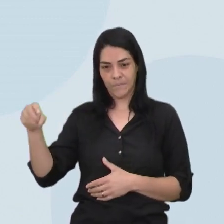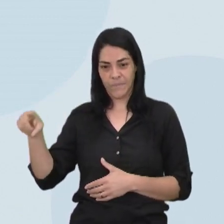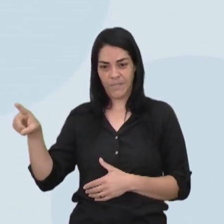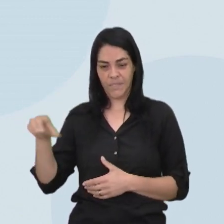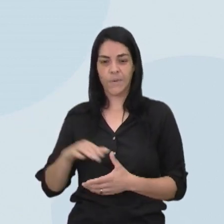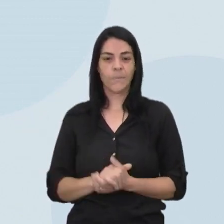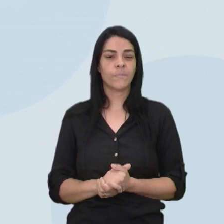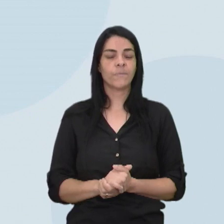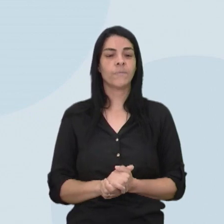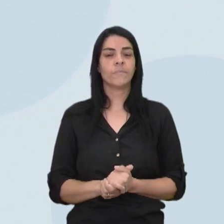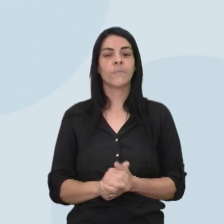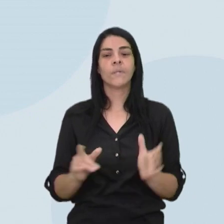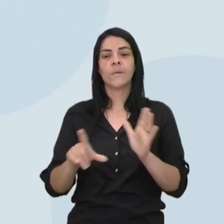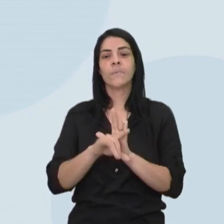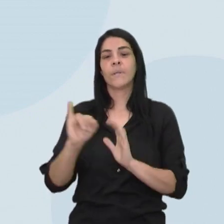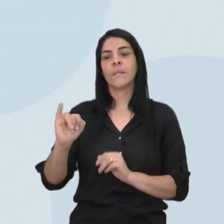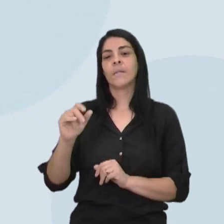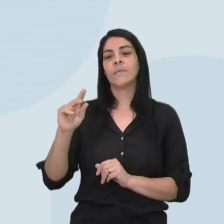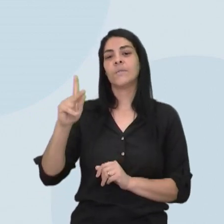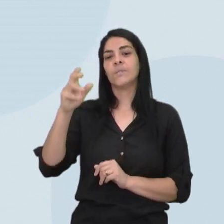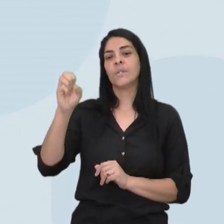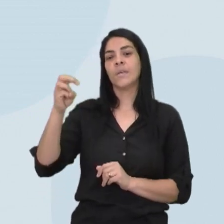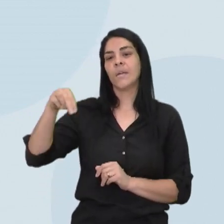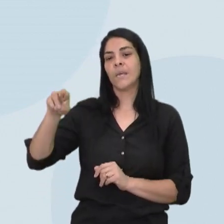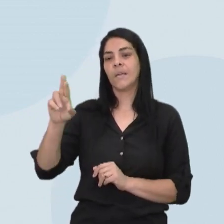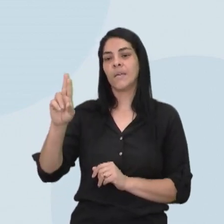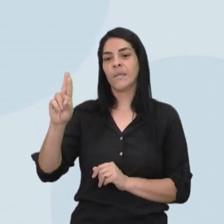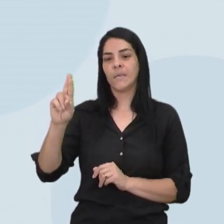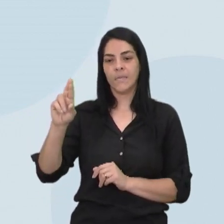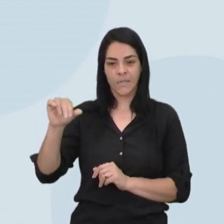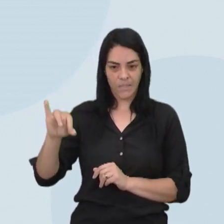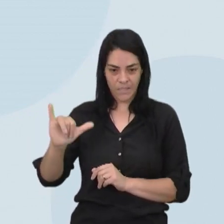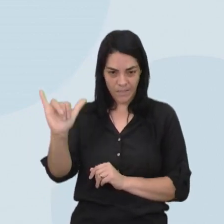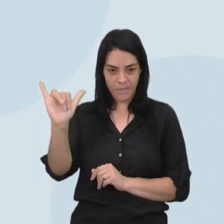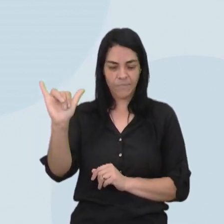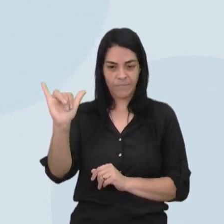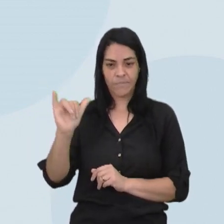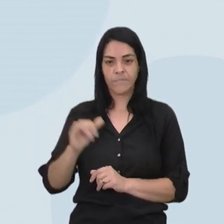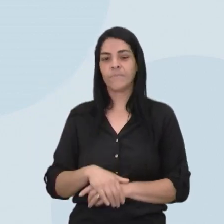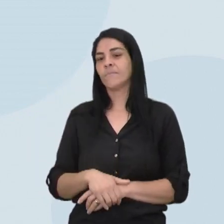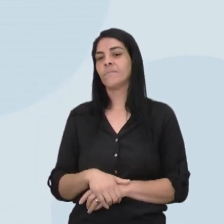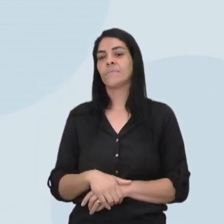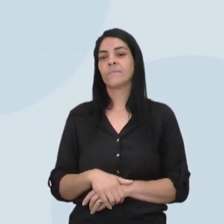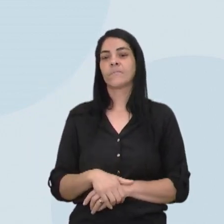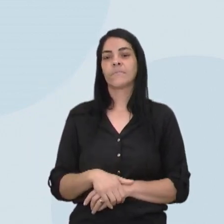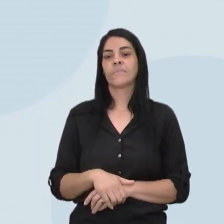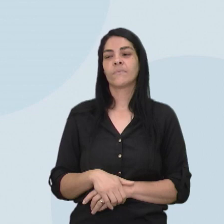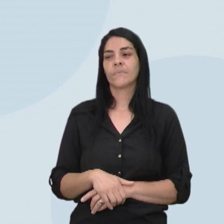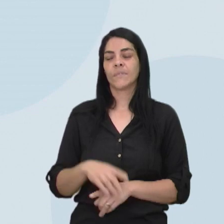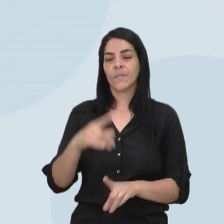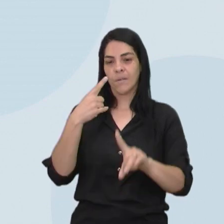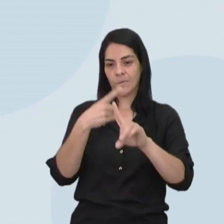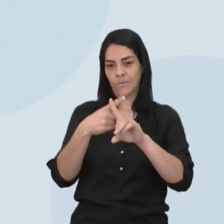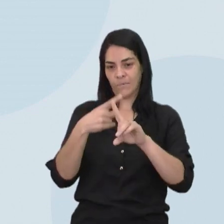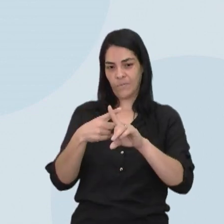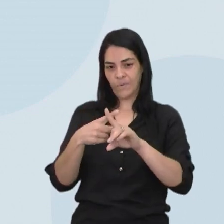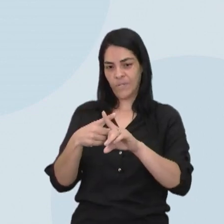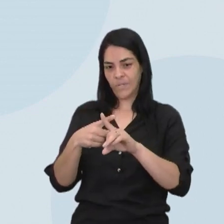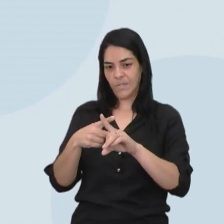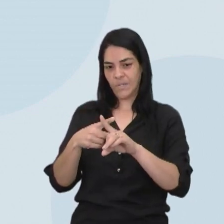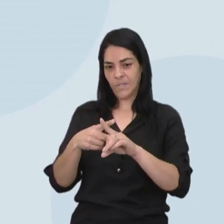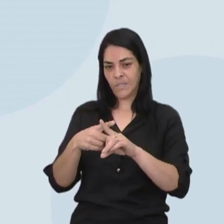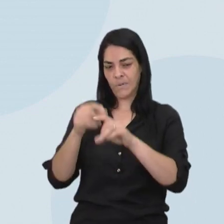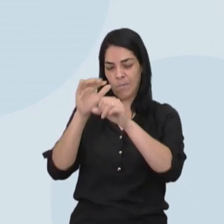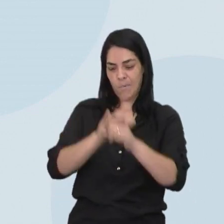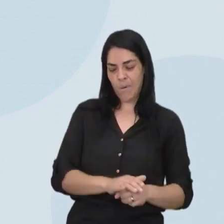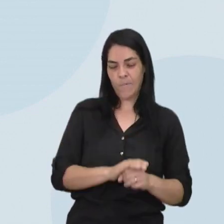né? A solubilidade é igual à constante de Henry vezes a pressão aonde você está trabalhando